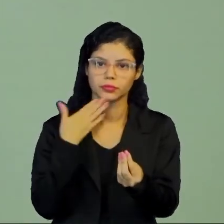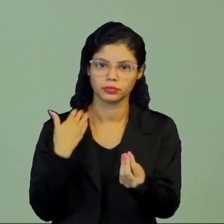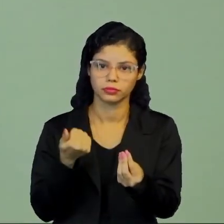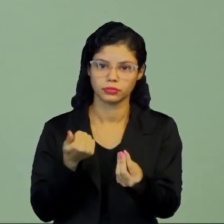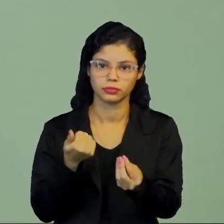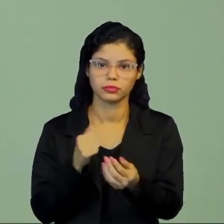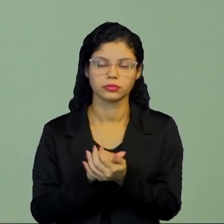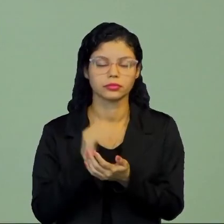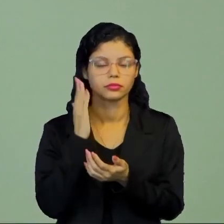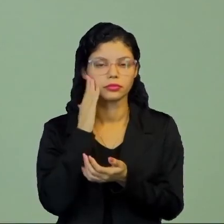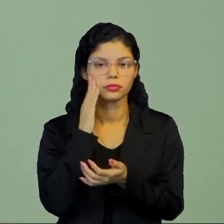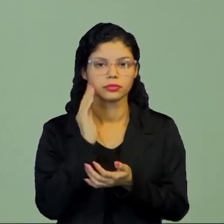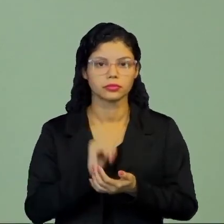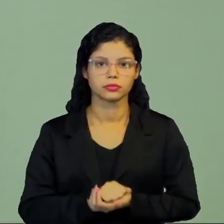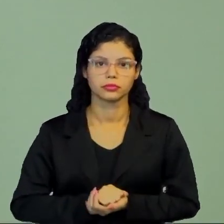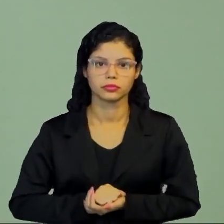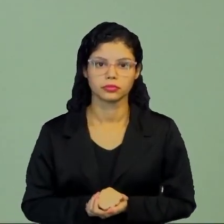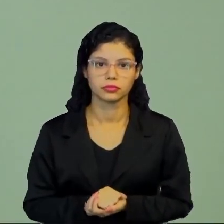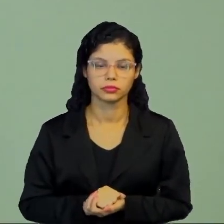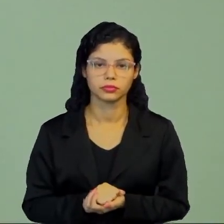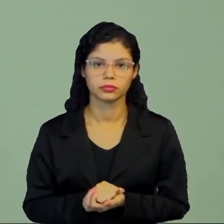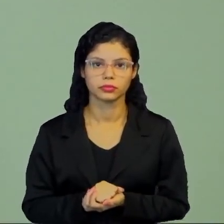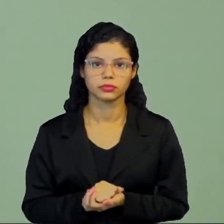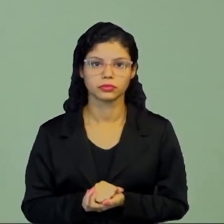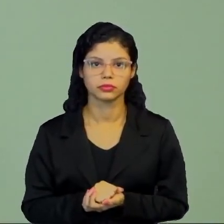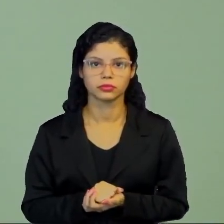melhor entendimento. Pessoal,